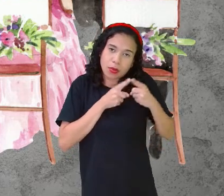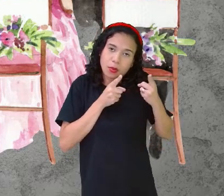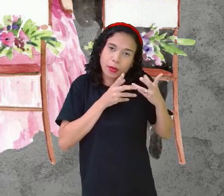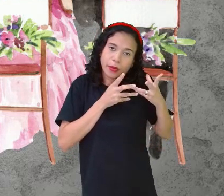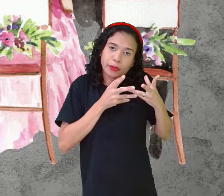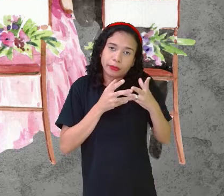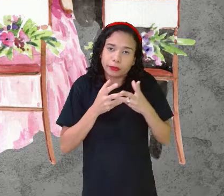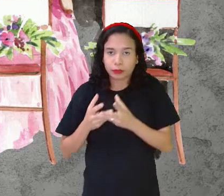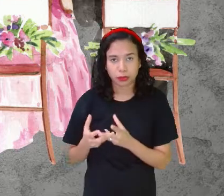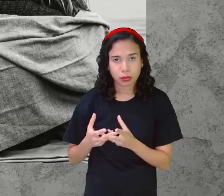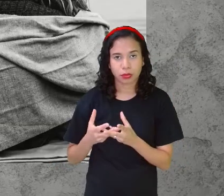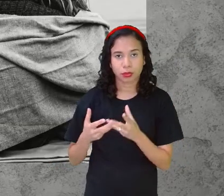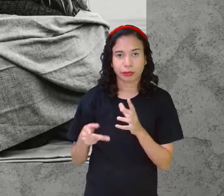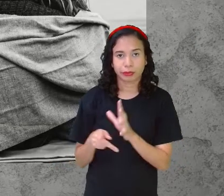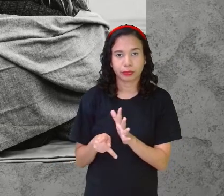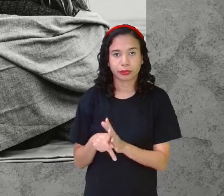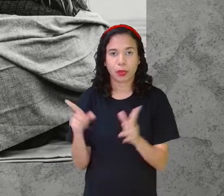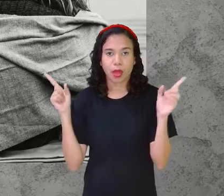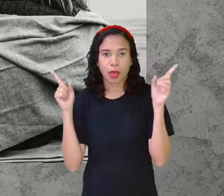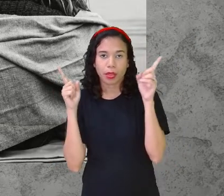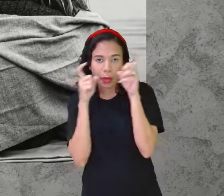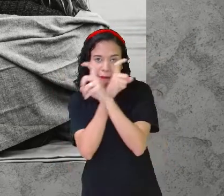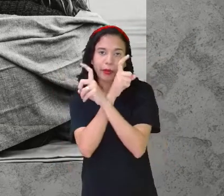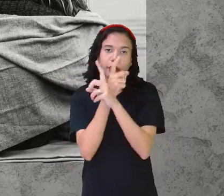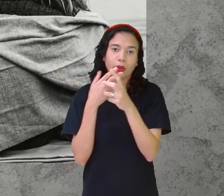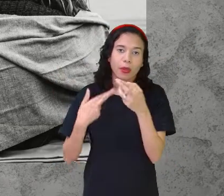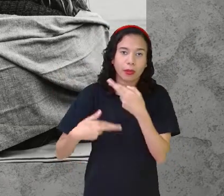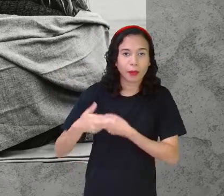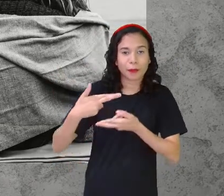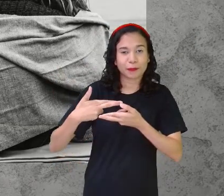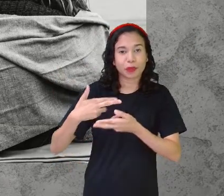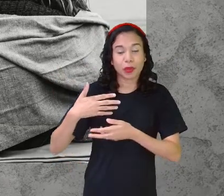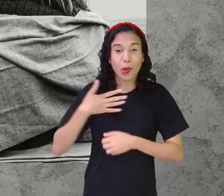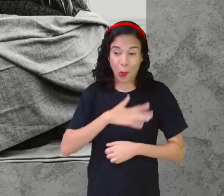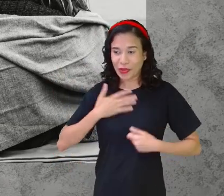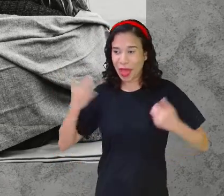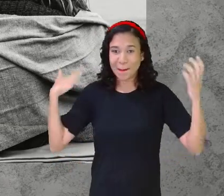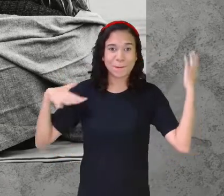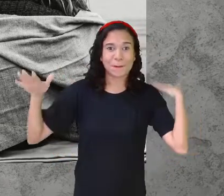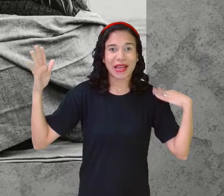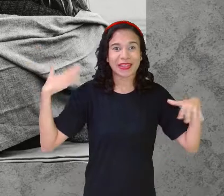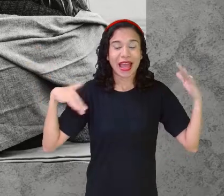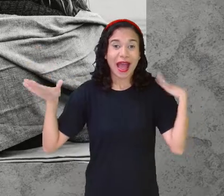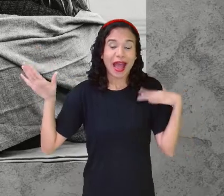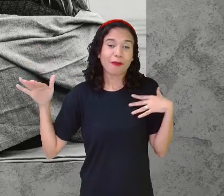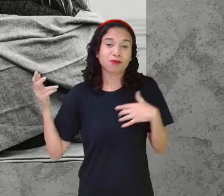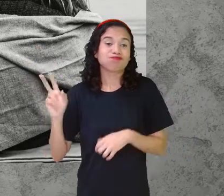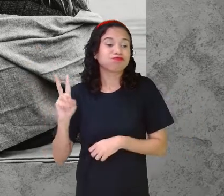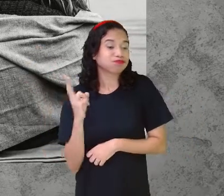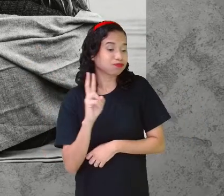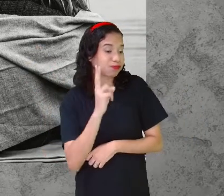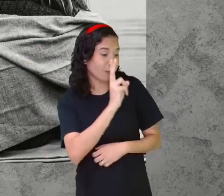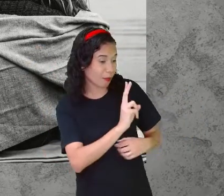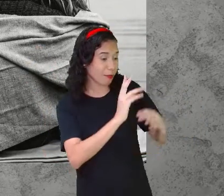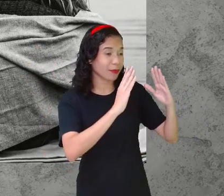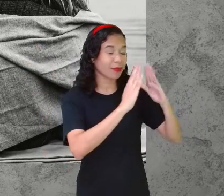frio outono. Eles gostavam muito de fazer passeios. E quando voltavam para casa,